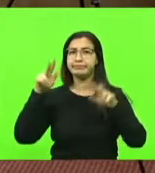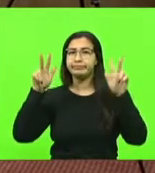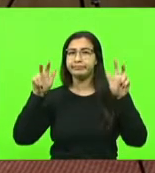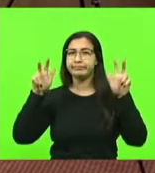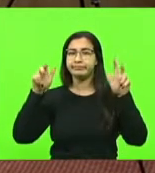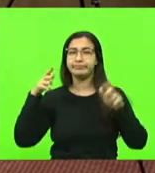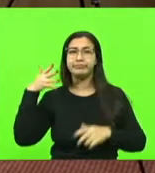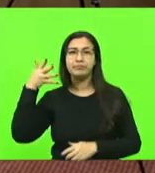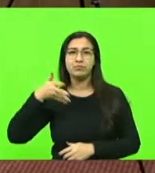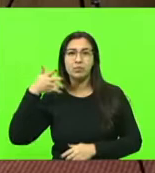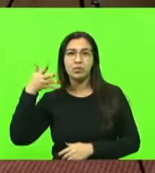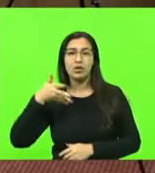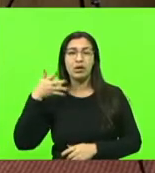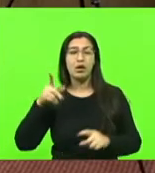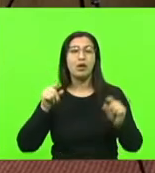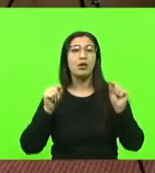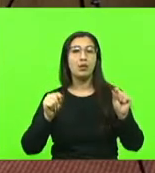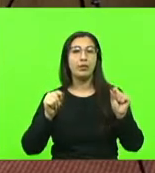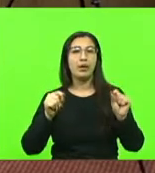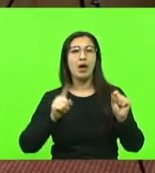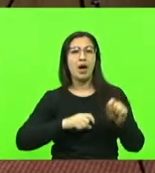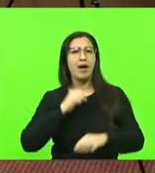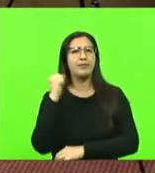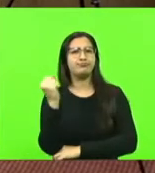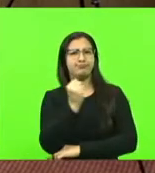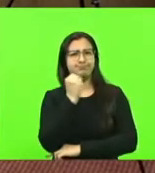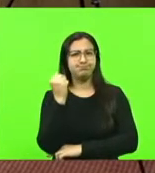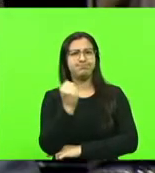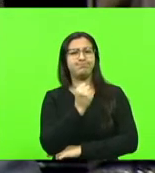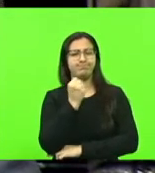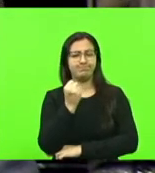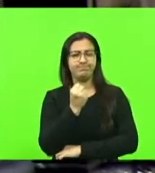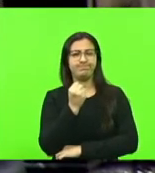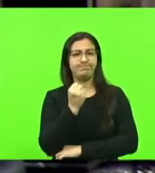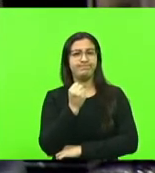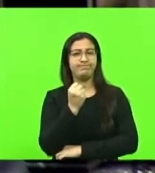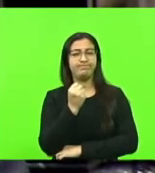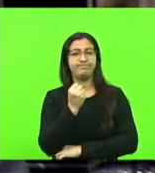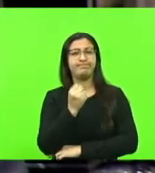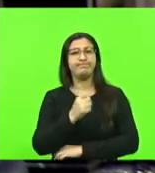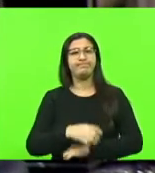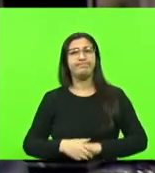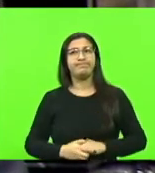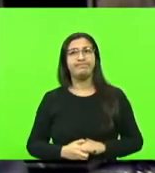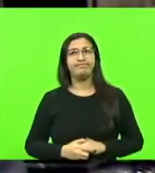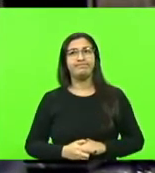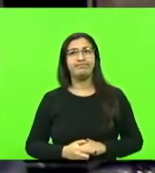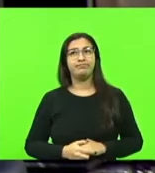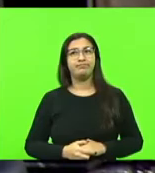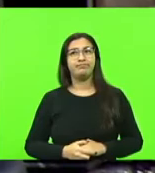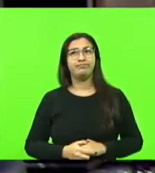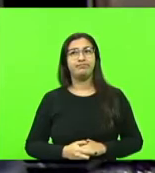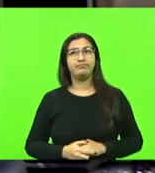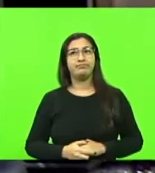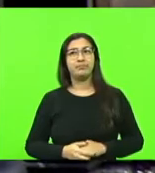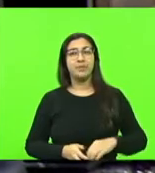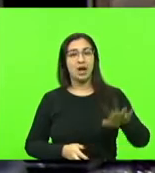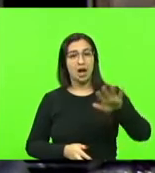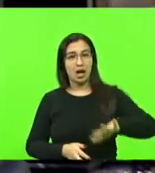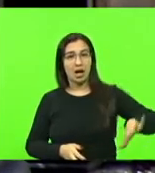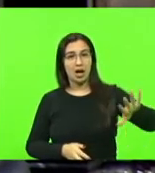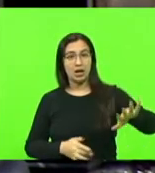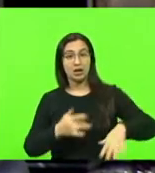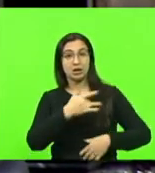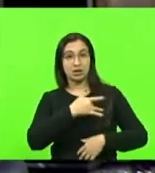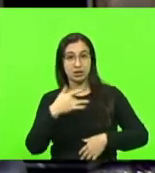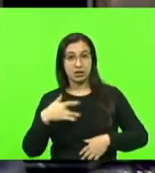esse parlamento, é algo muito grave, né? Tanto do ponto de vista da saúde pública catarinense, quanto